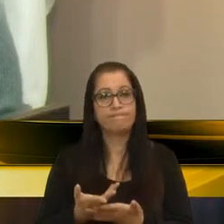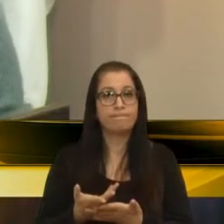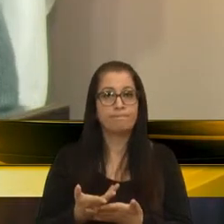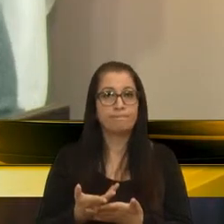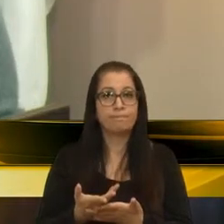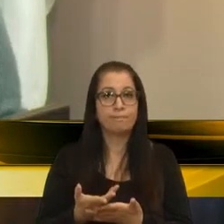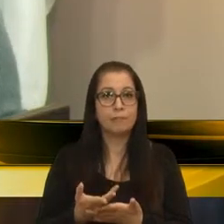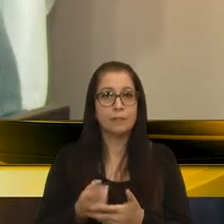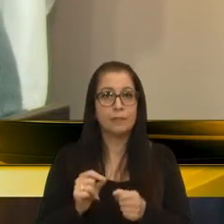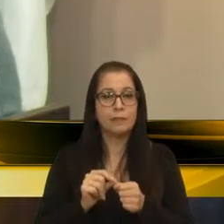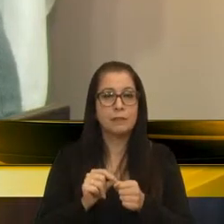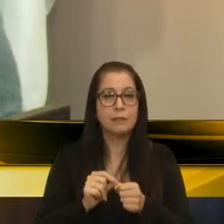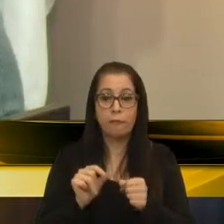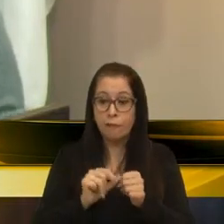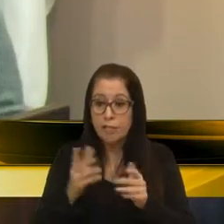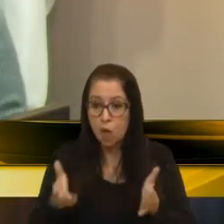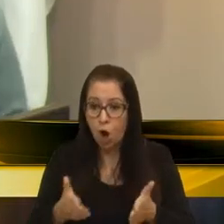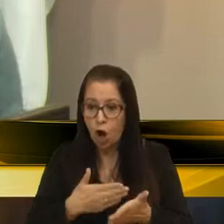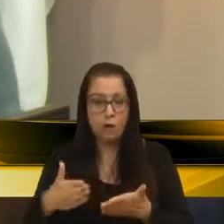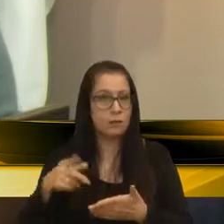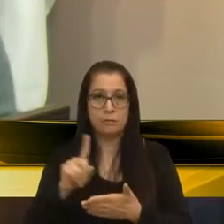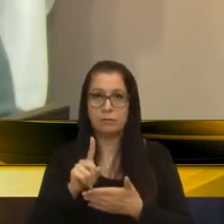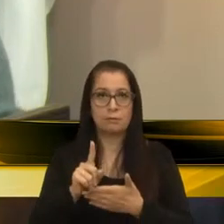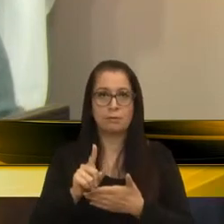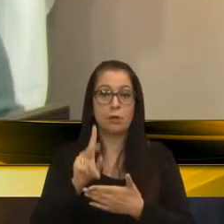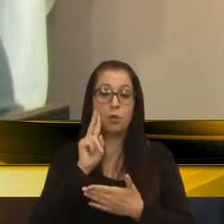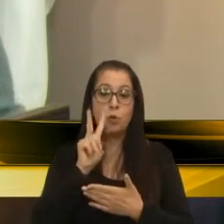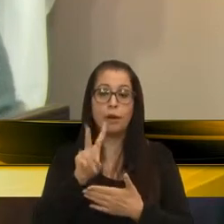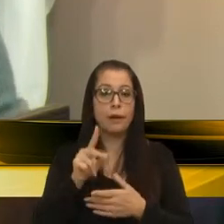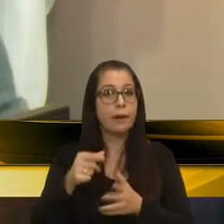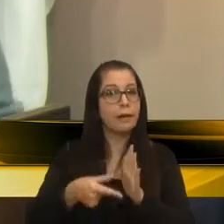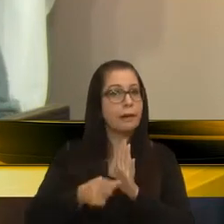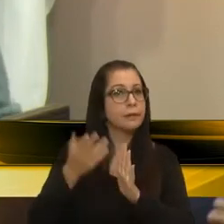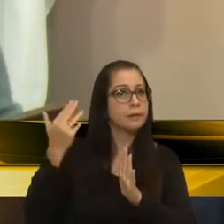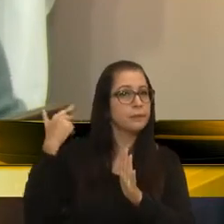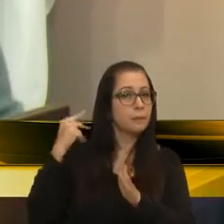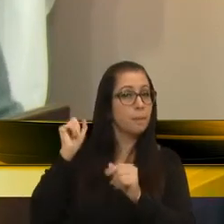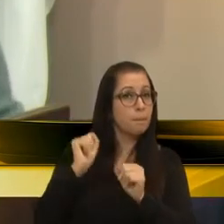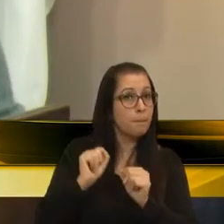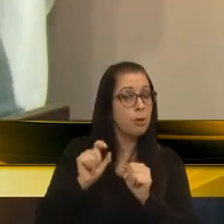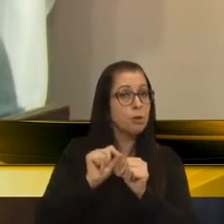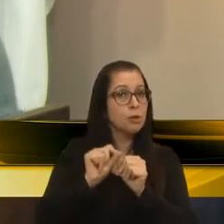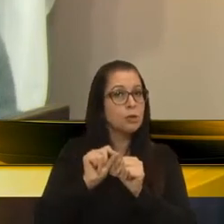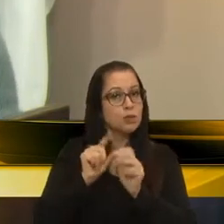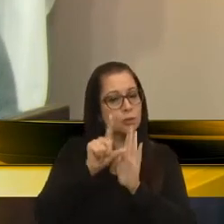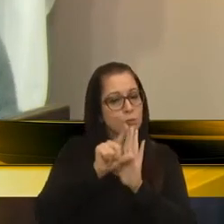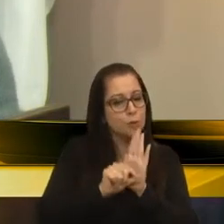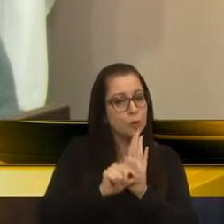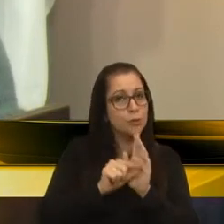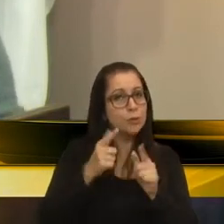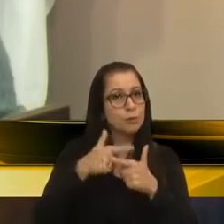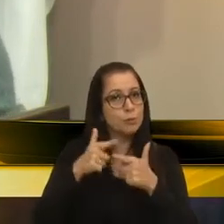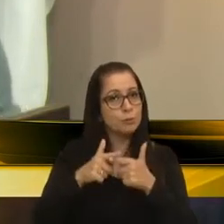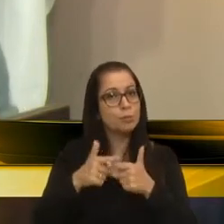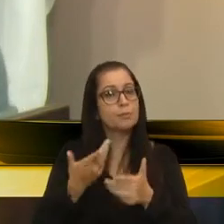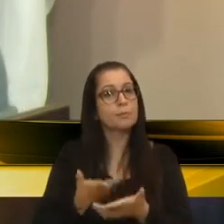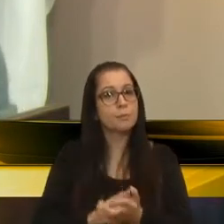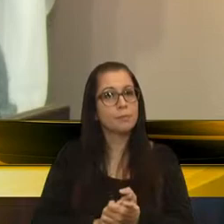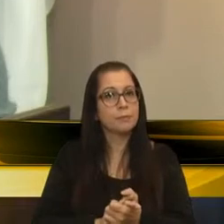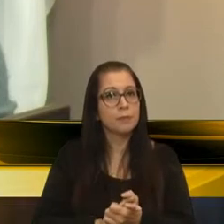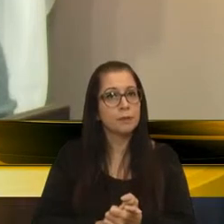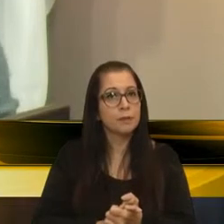se formou de uma hora para outra. Mas se a gente olhar com antecedência, a gente pode amenizar o impacto.